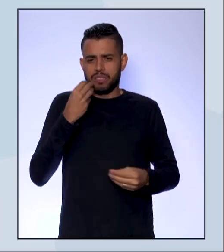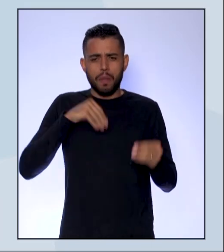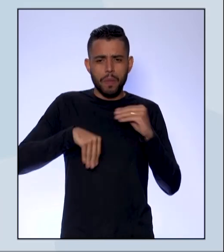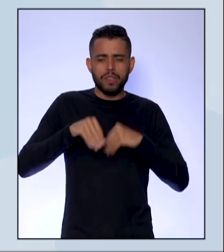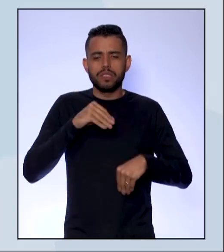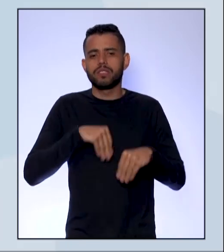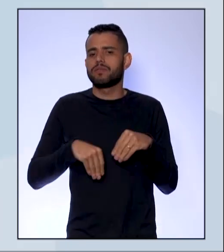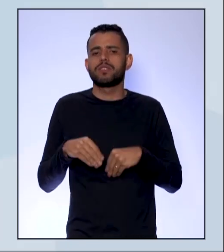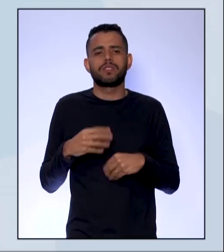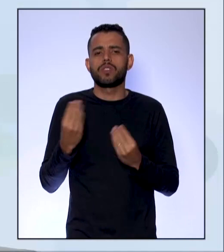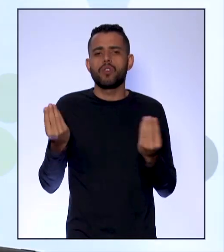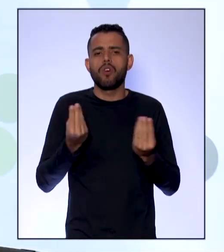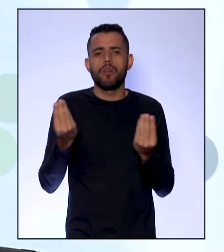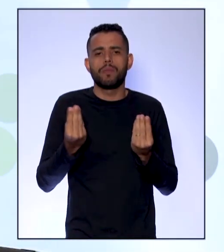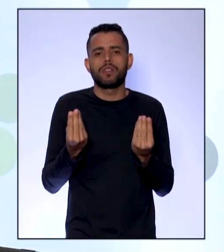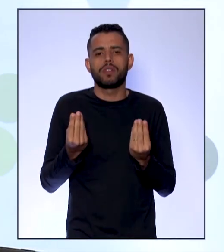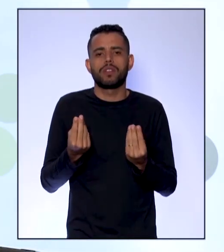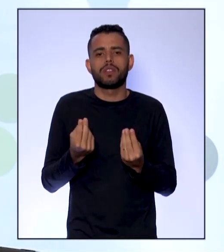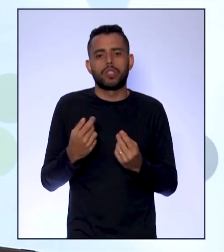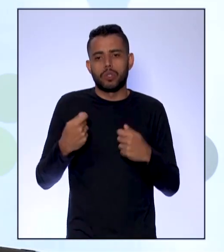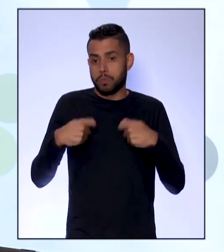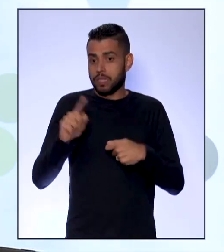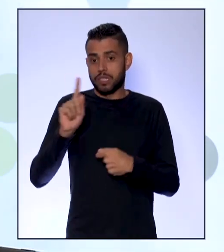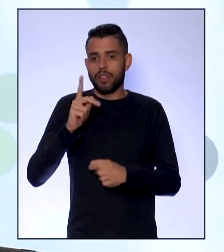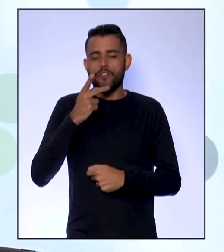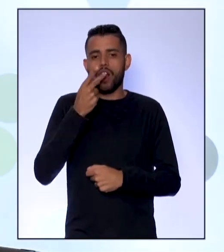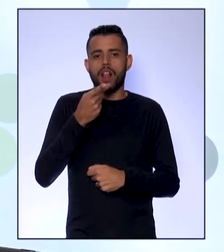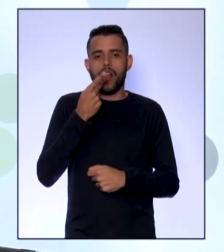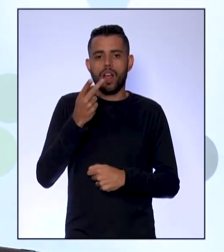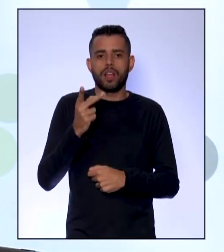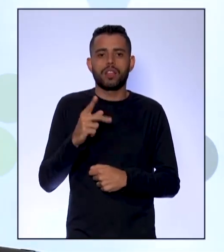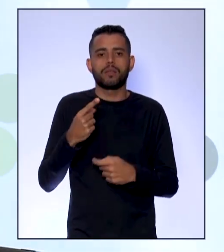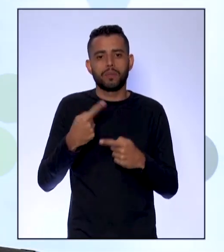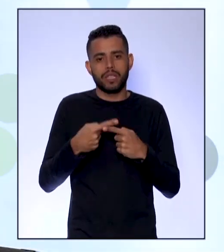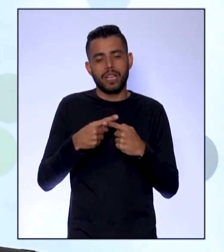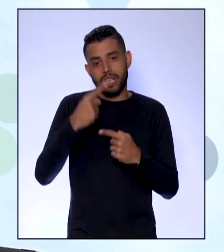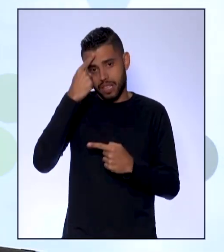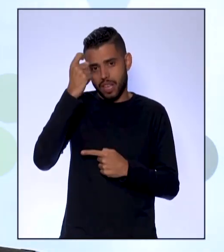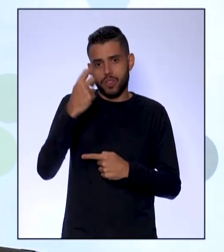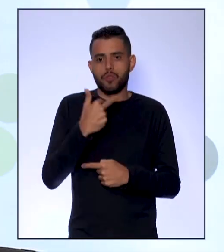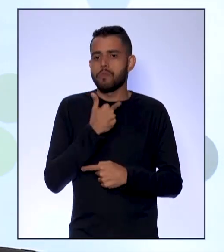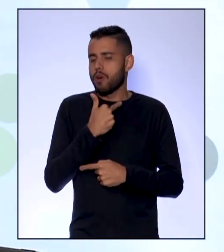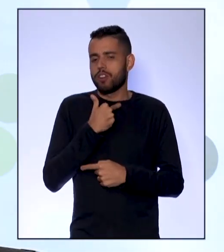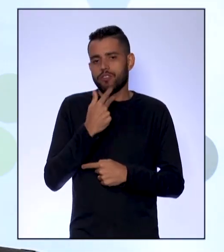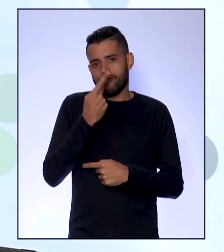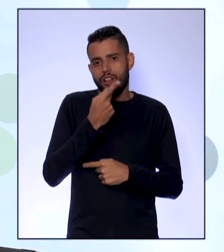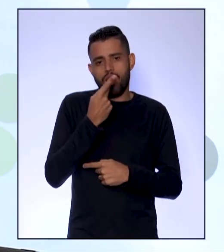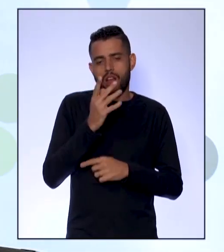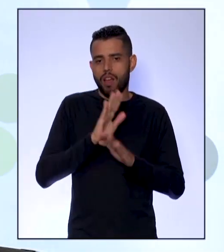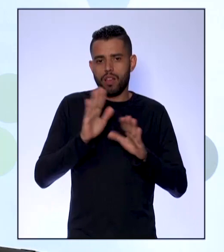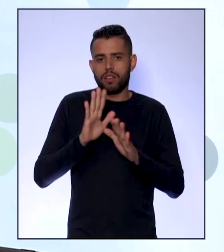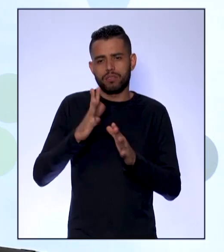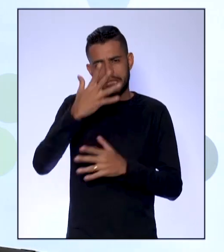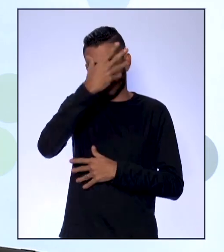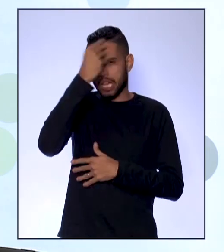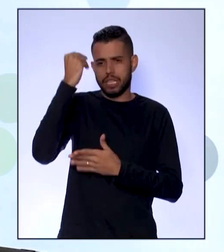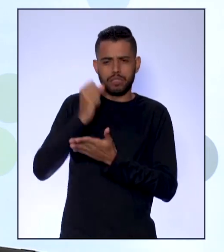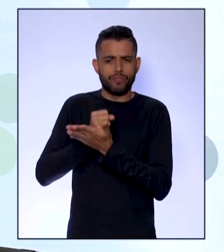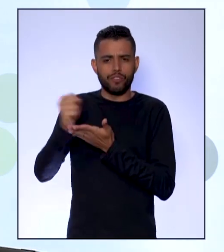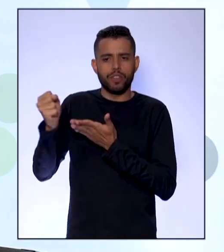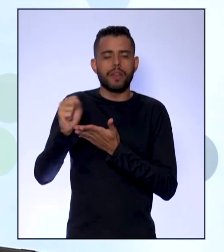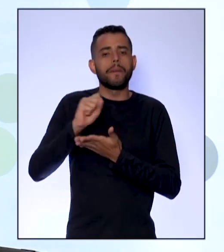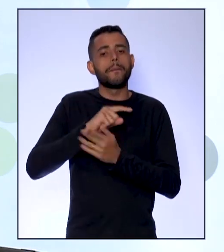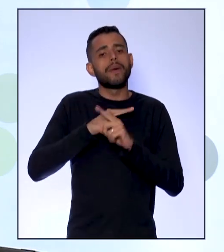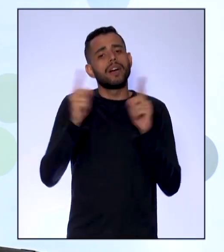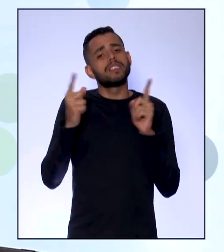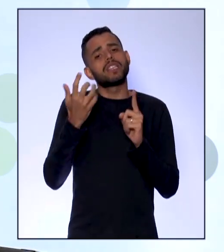não saísse de casa. Não precisa falar o que foi, porque justamente a ideia é a gente não falar sobre isso mais, né, deixar esse assunto morrer, mas a gente quer